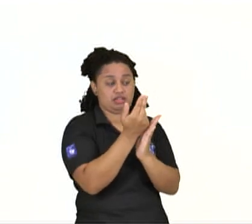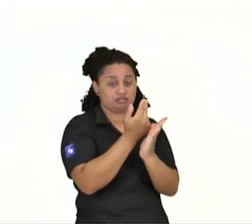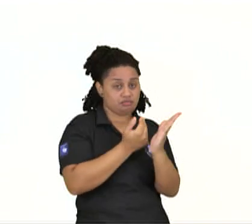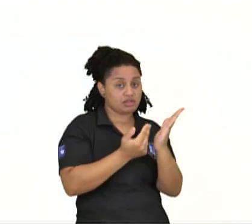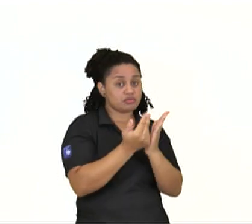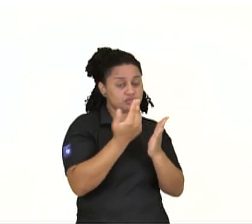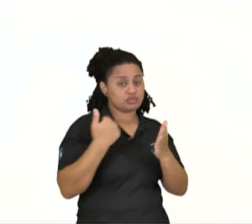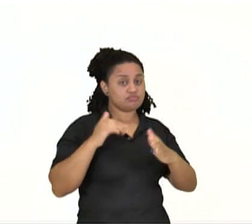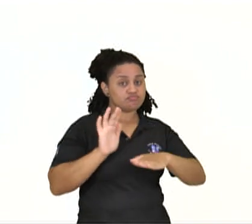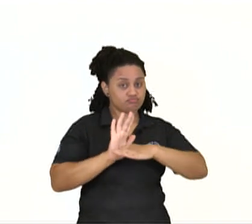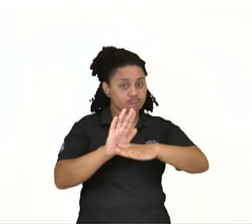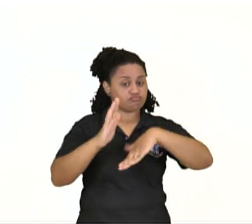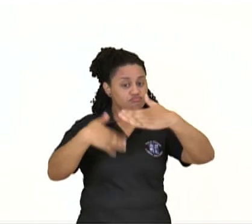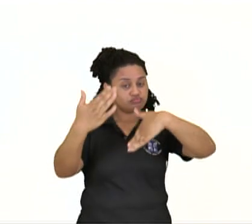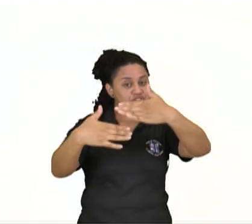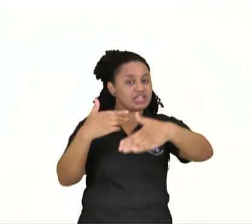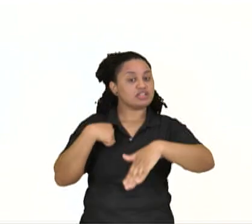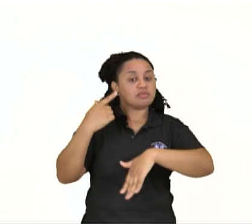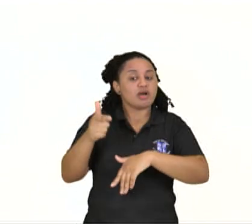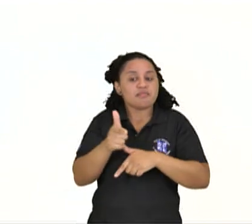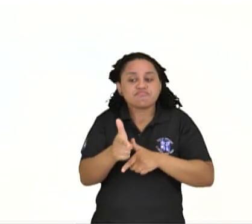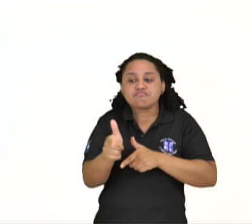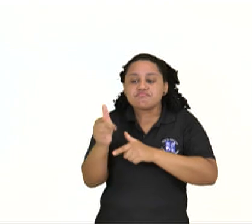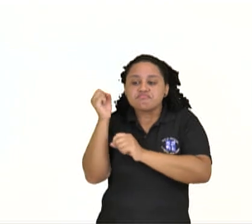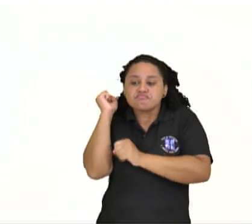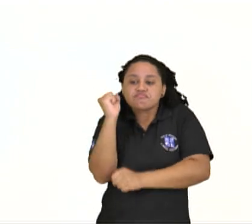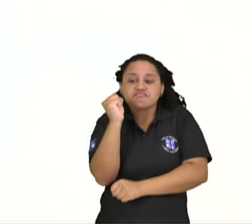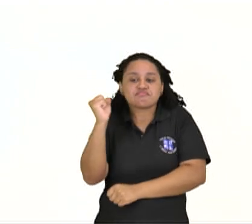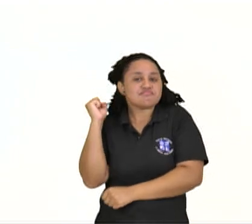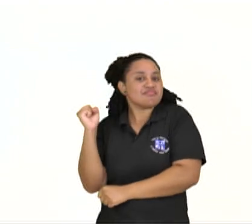pinturas em grandes dimensões.